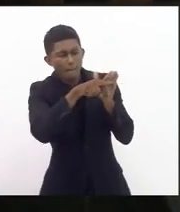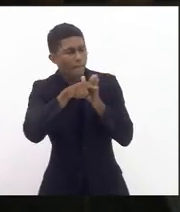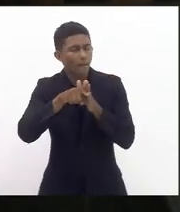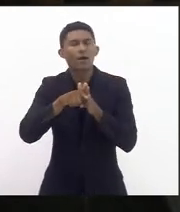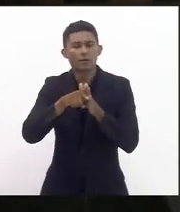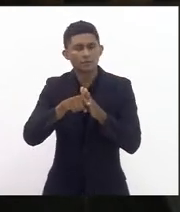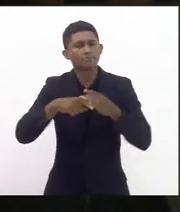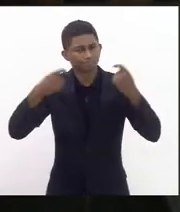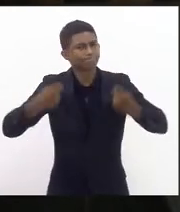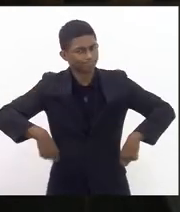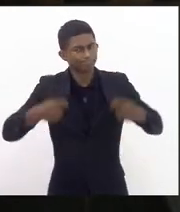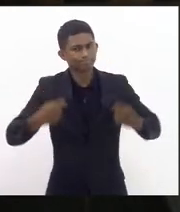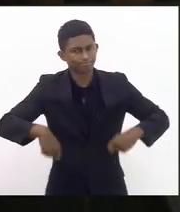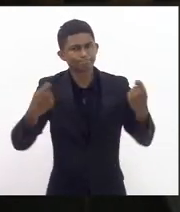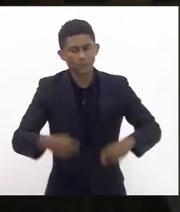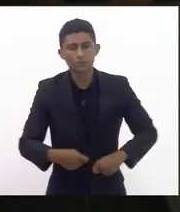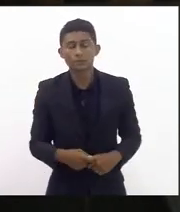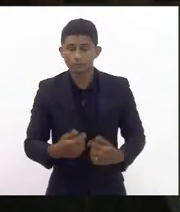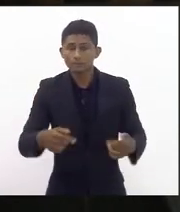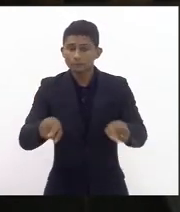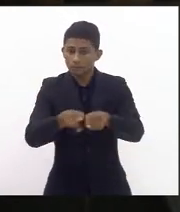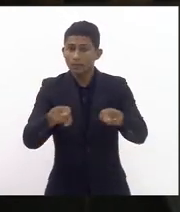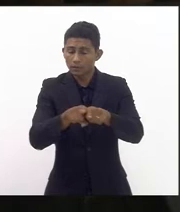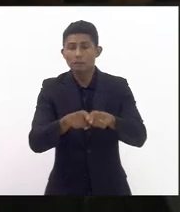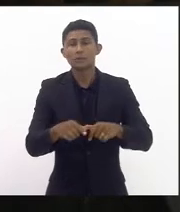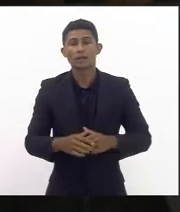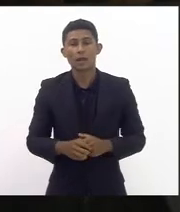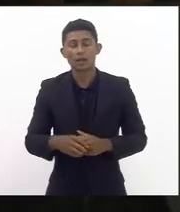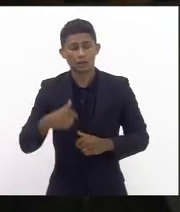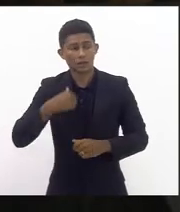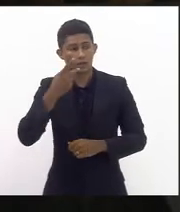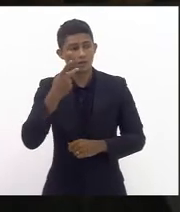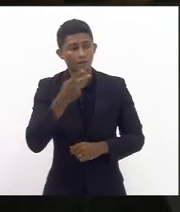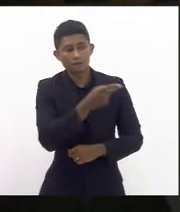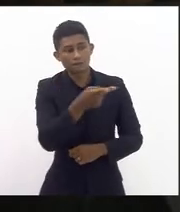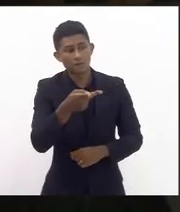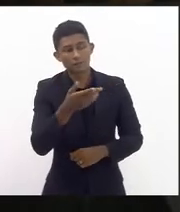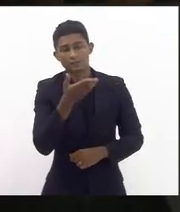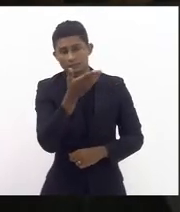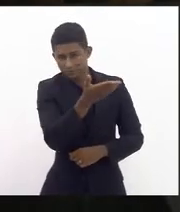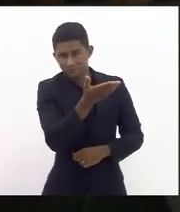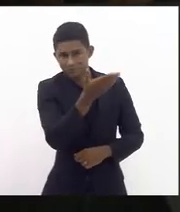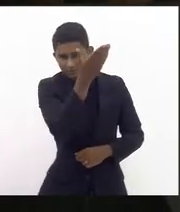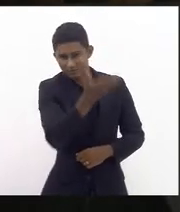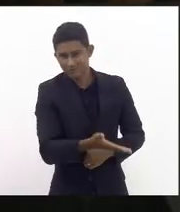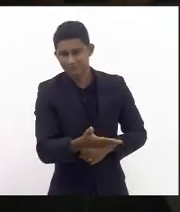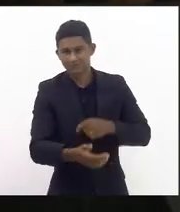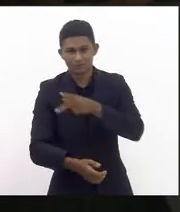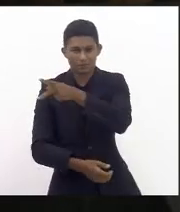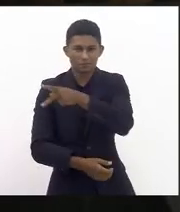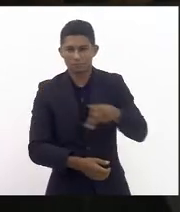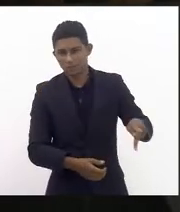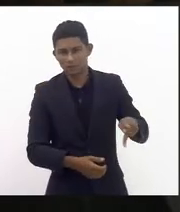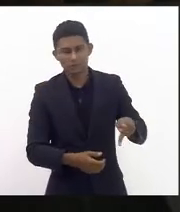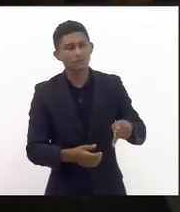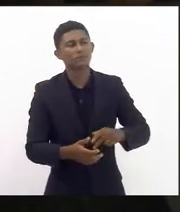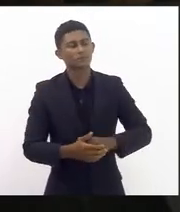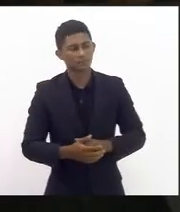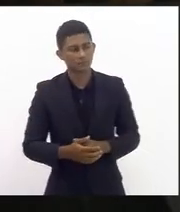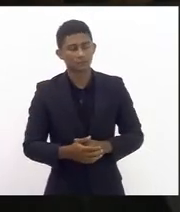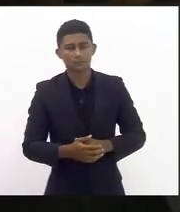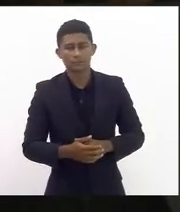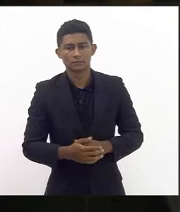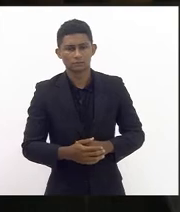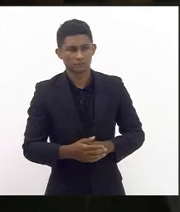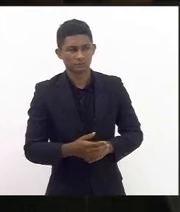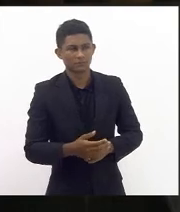Janeiro, como também já afirmando a Vossa Excelência como presidente, já que Vossa